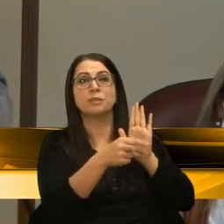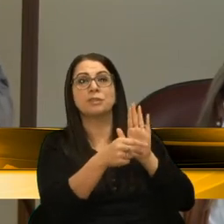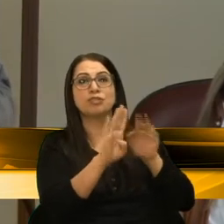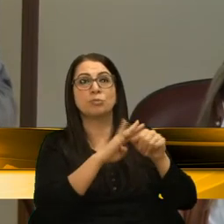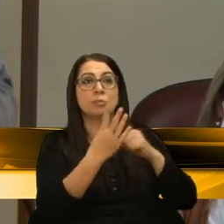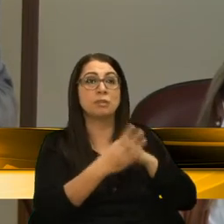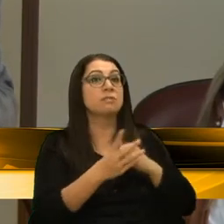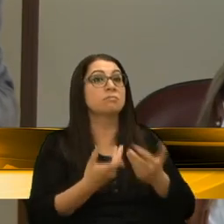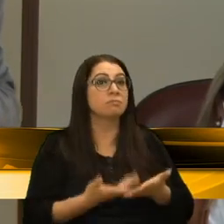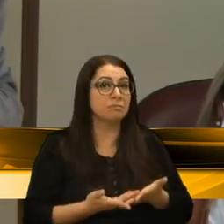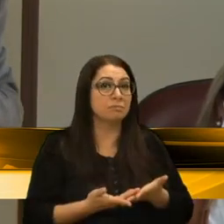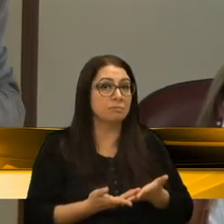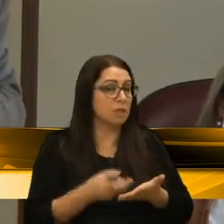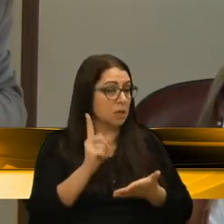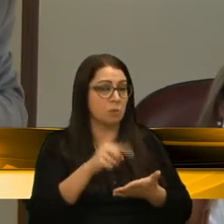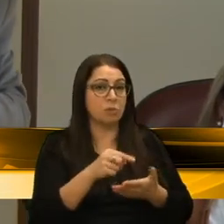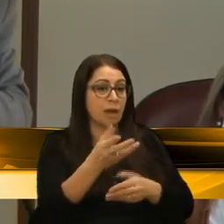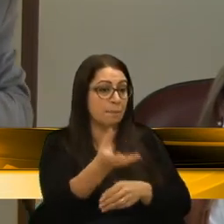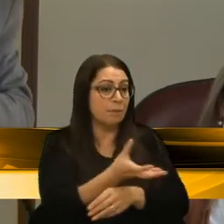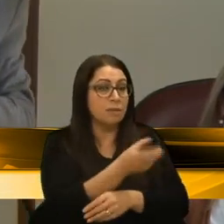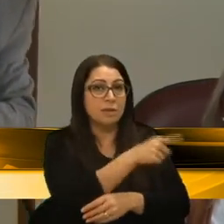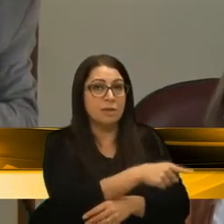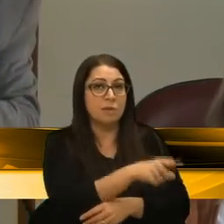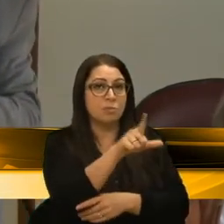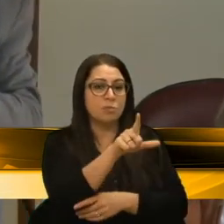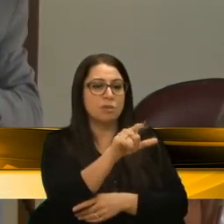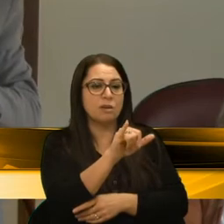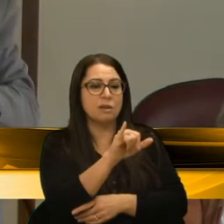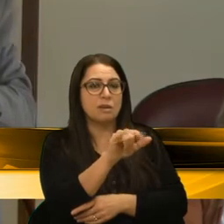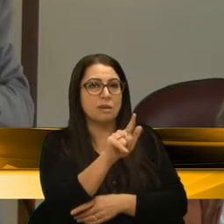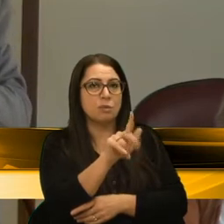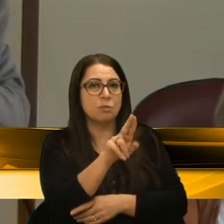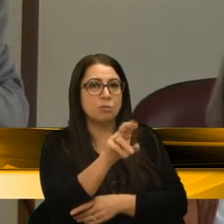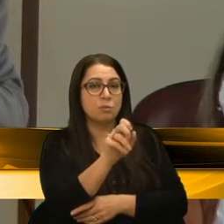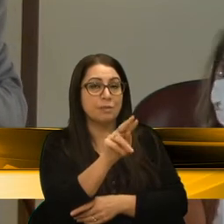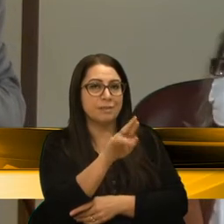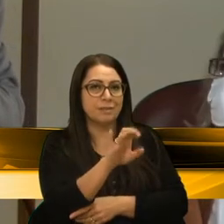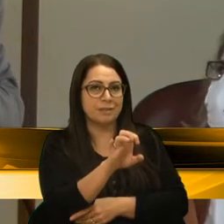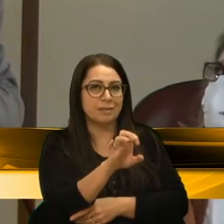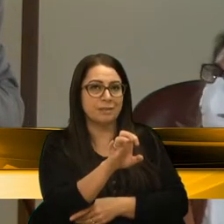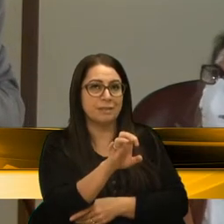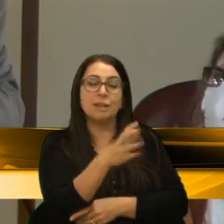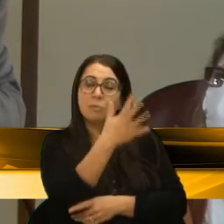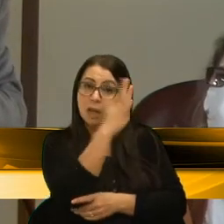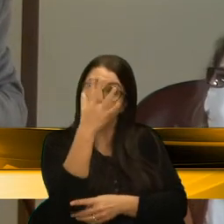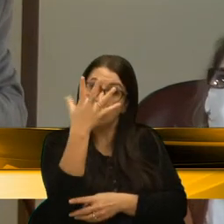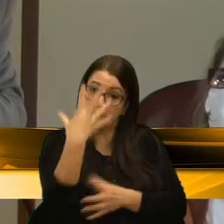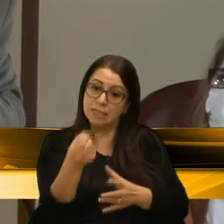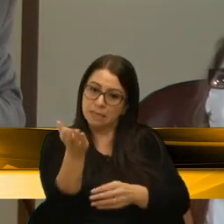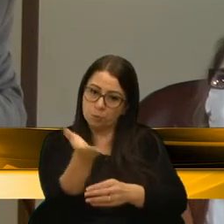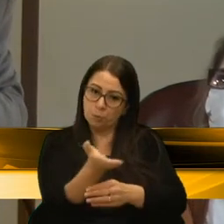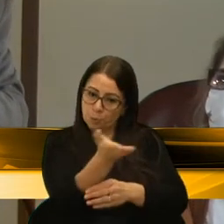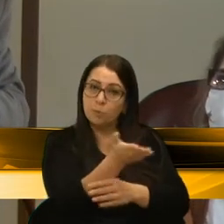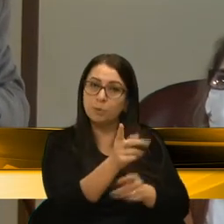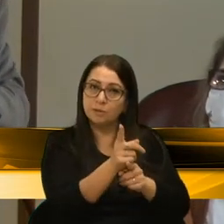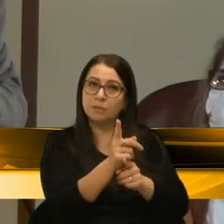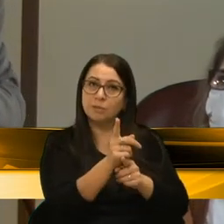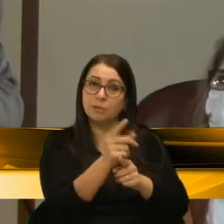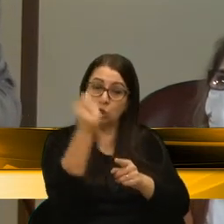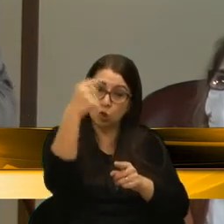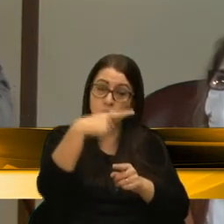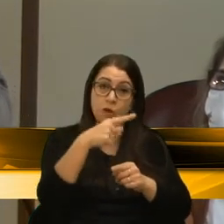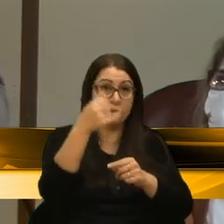loteamento. Ali não é podar um ligusto que faz bem até para ele. É uma árvore que aceita a poda, inclusive vai receber o sol, vai evitar